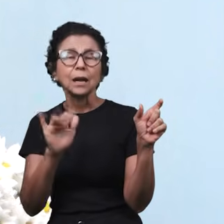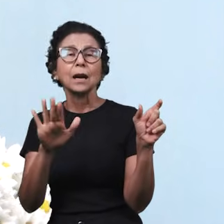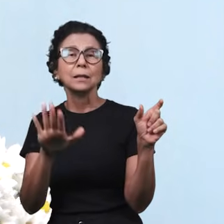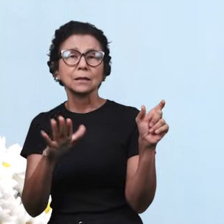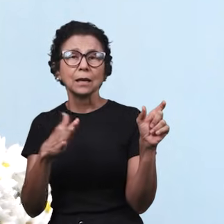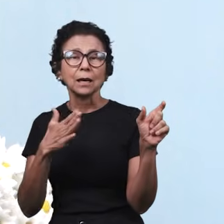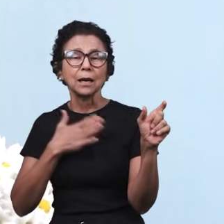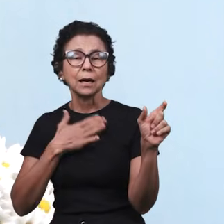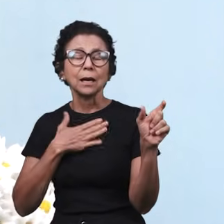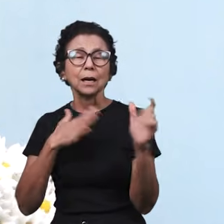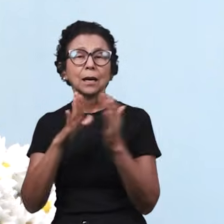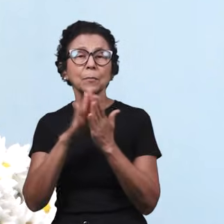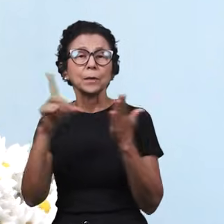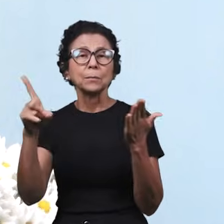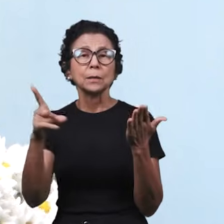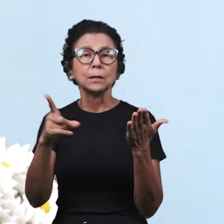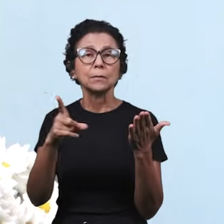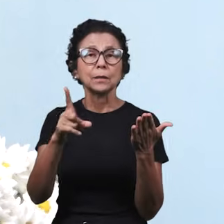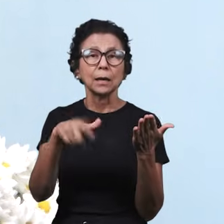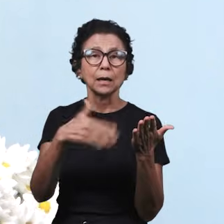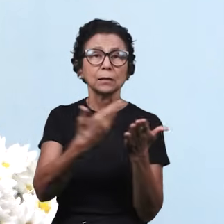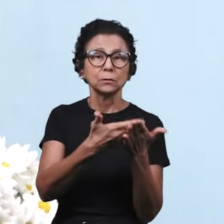Eu tenho